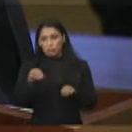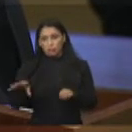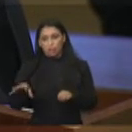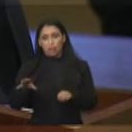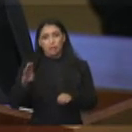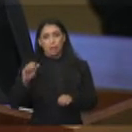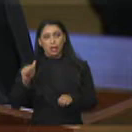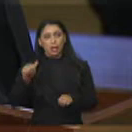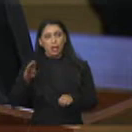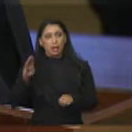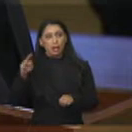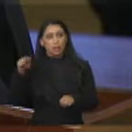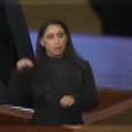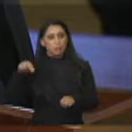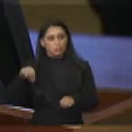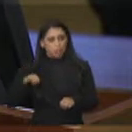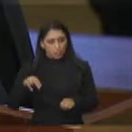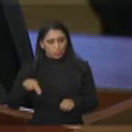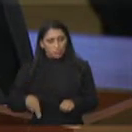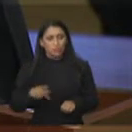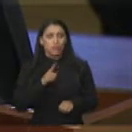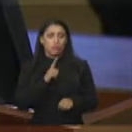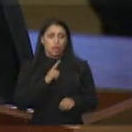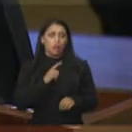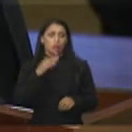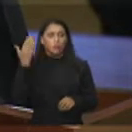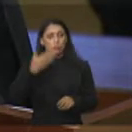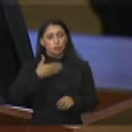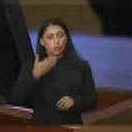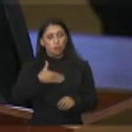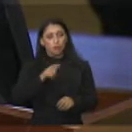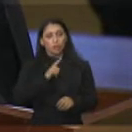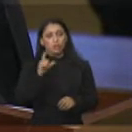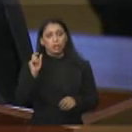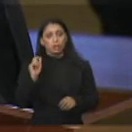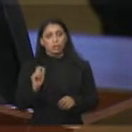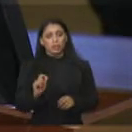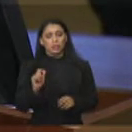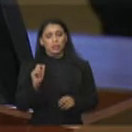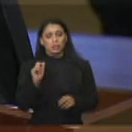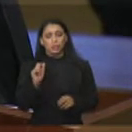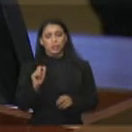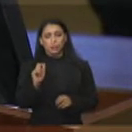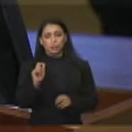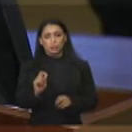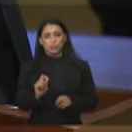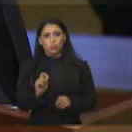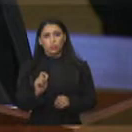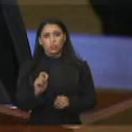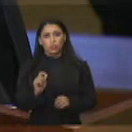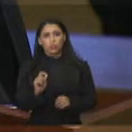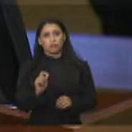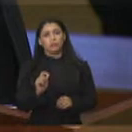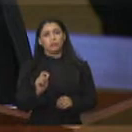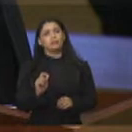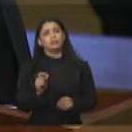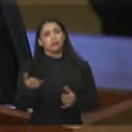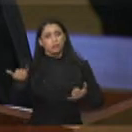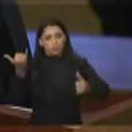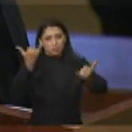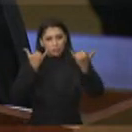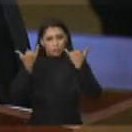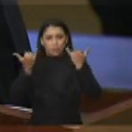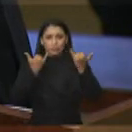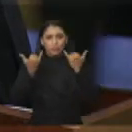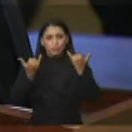suficientemente indicada na peça inicial, sendo comprovada pelos documentos colacionados aos autos, que indicam a transmissão da informação por veículo